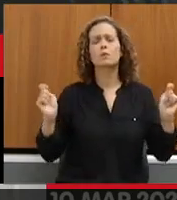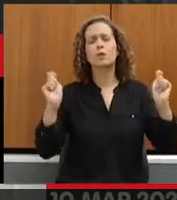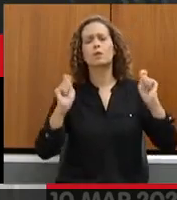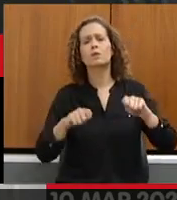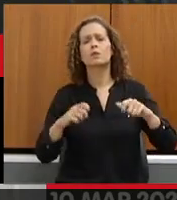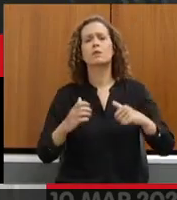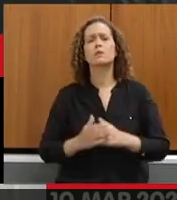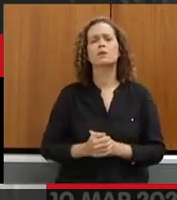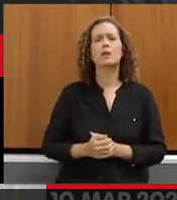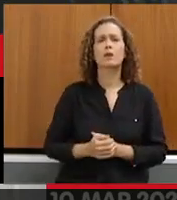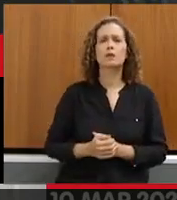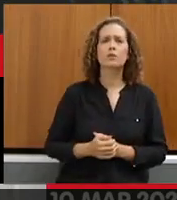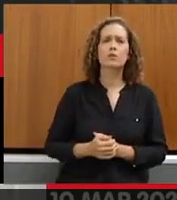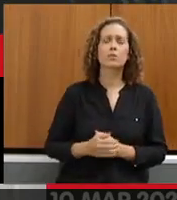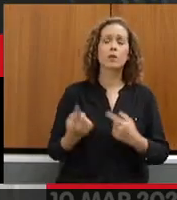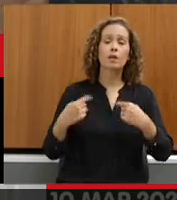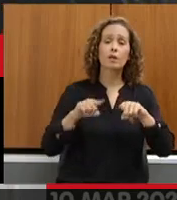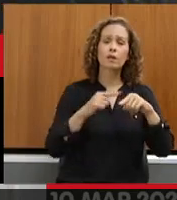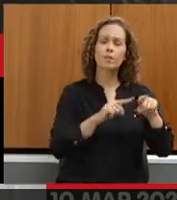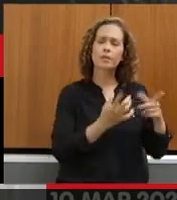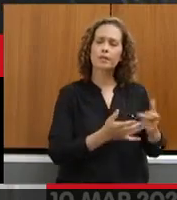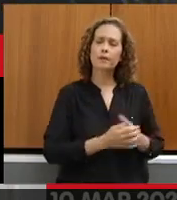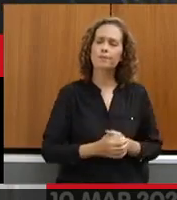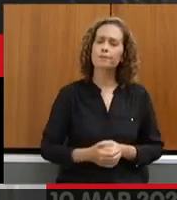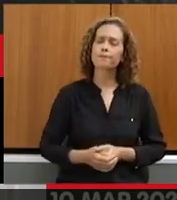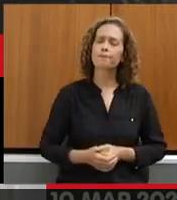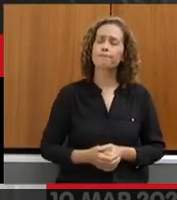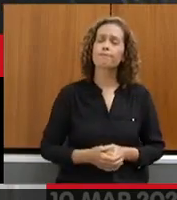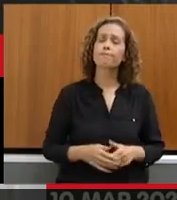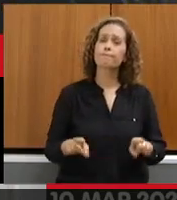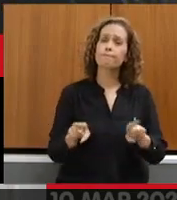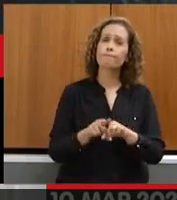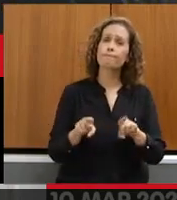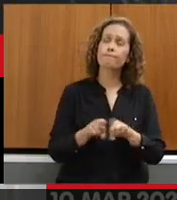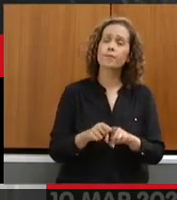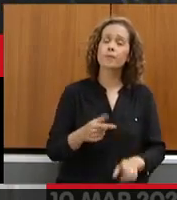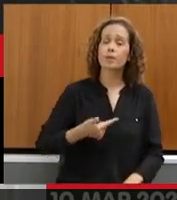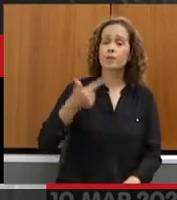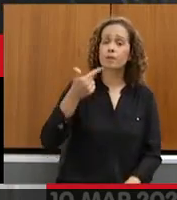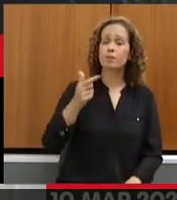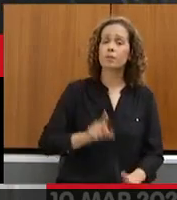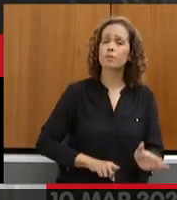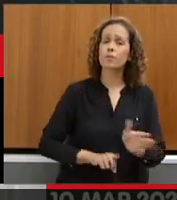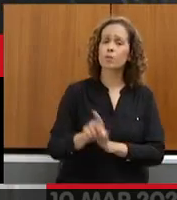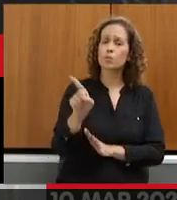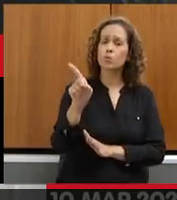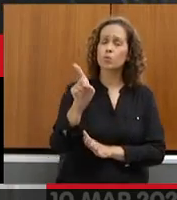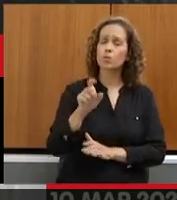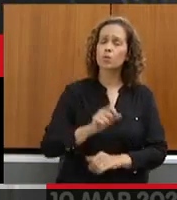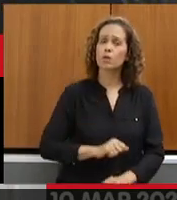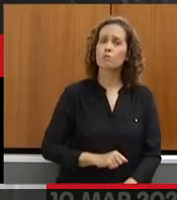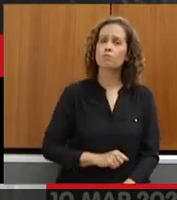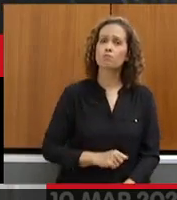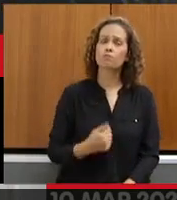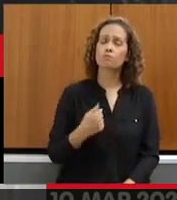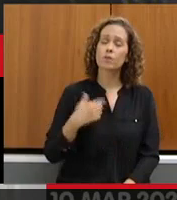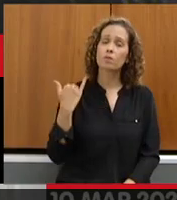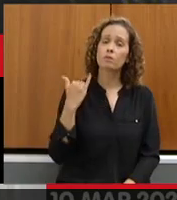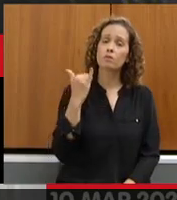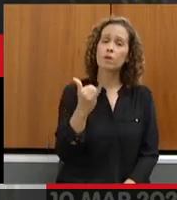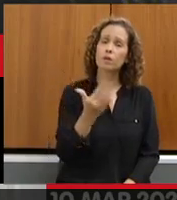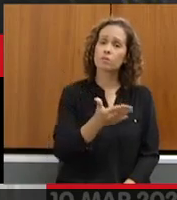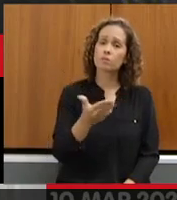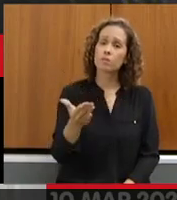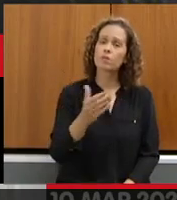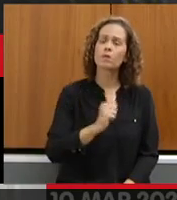para operacionalizar esses leite e em segundo lugar é a segunda perguntas para o secretário E aí eu falo com o senhor